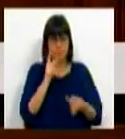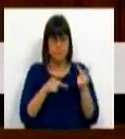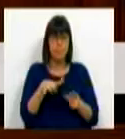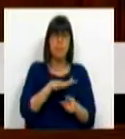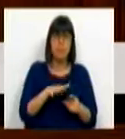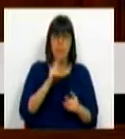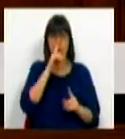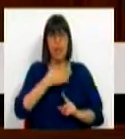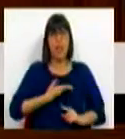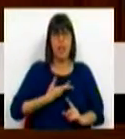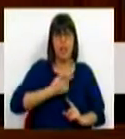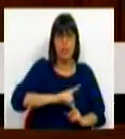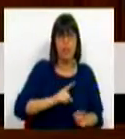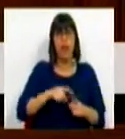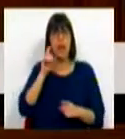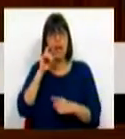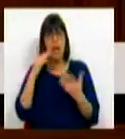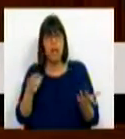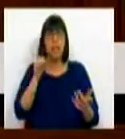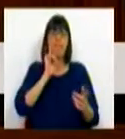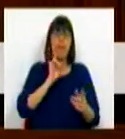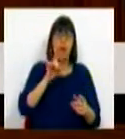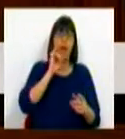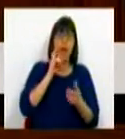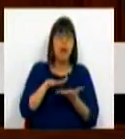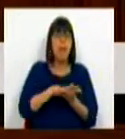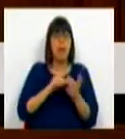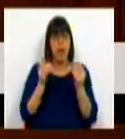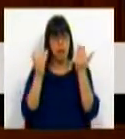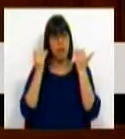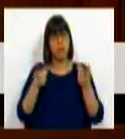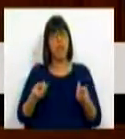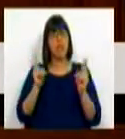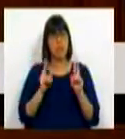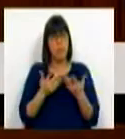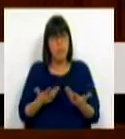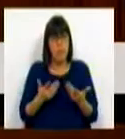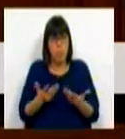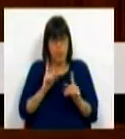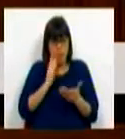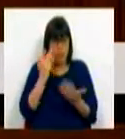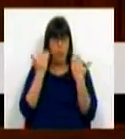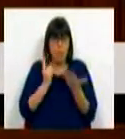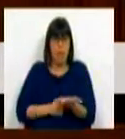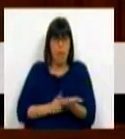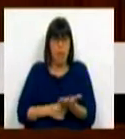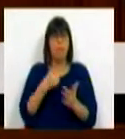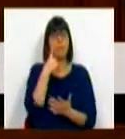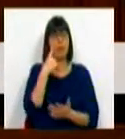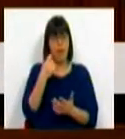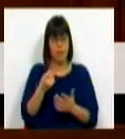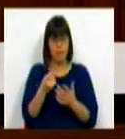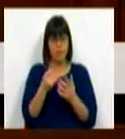a situação do devedor, analisar a situação da garantia, o valor da garantia, com base na informação disponível no momento. O que se